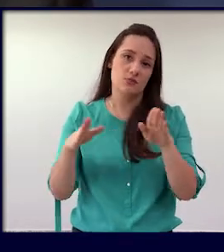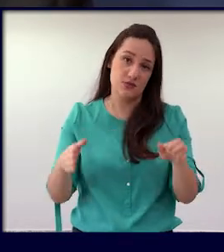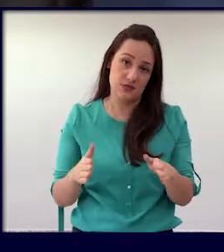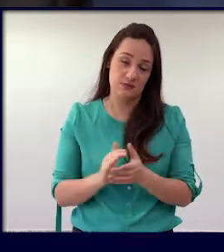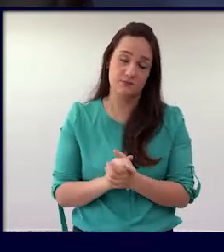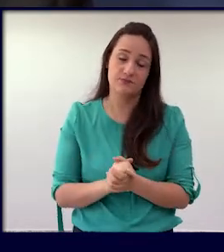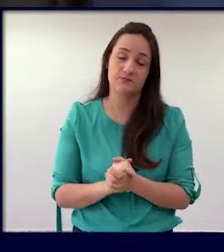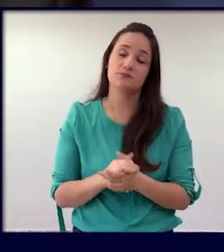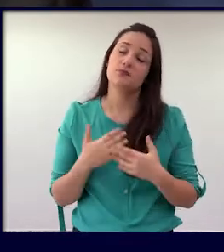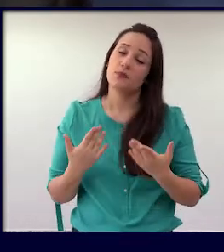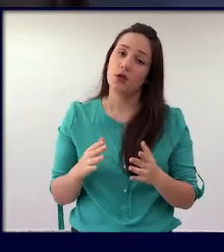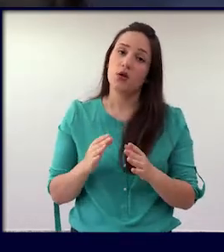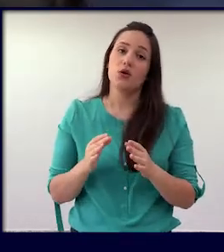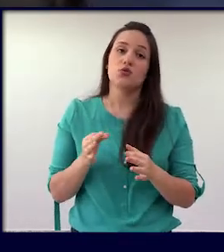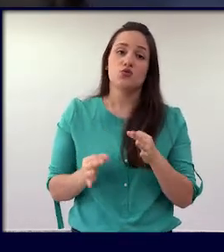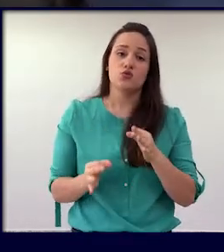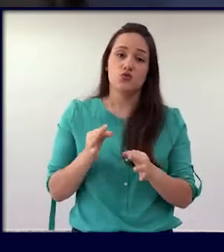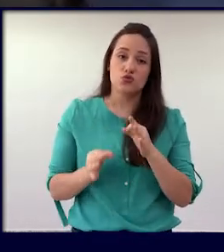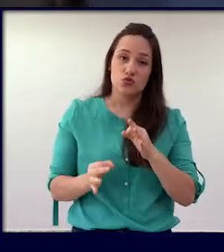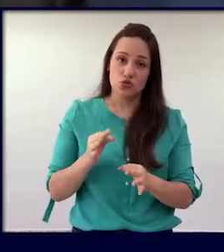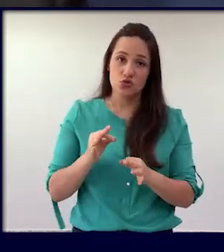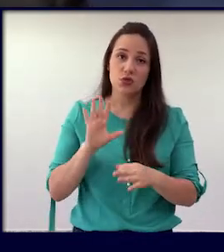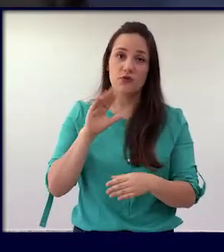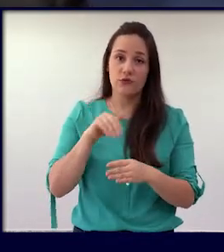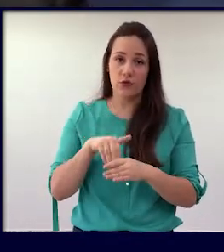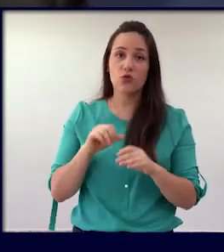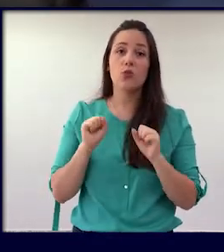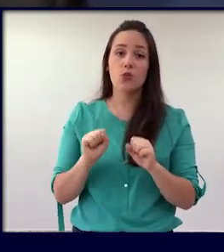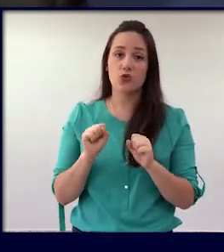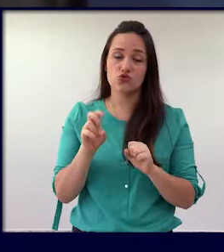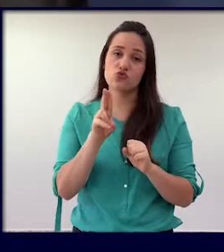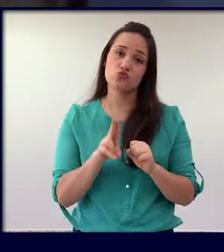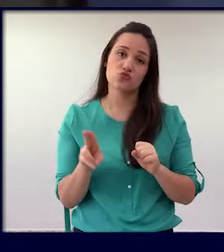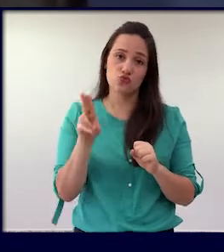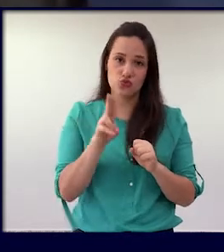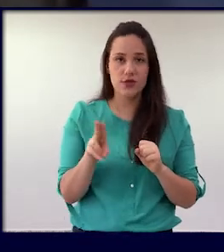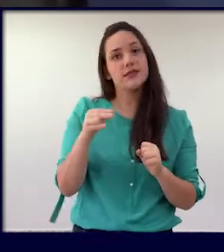Então, a Justiça Eleitoral ela pode se utilizar de